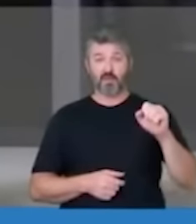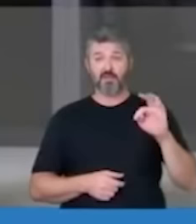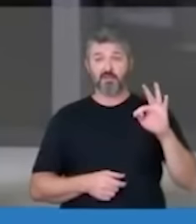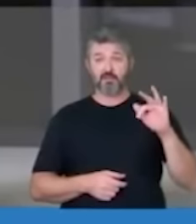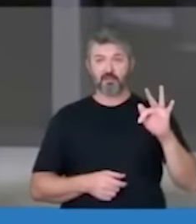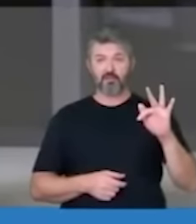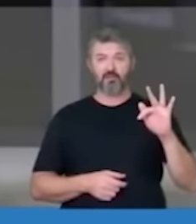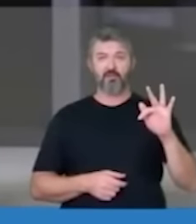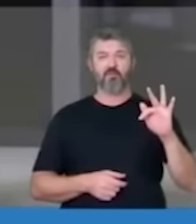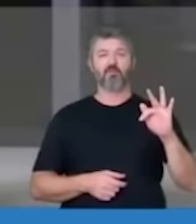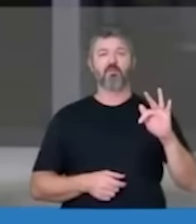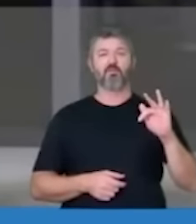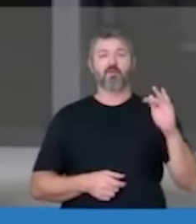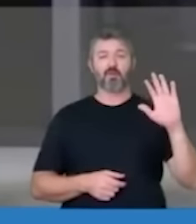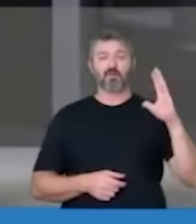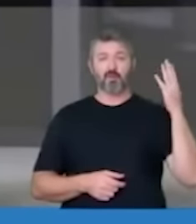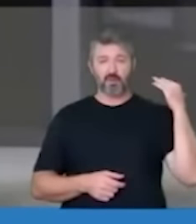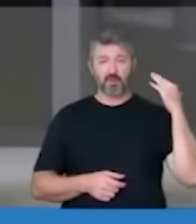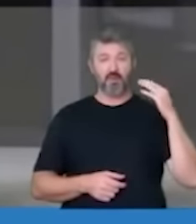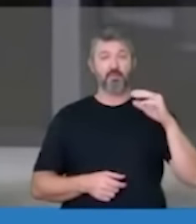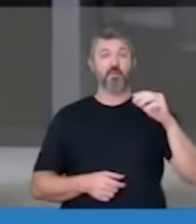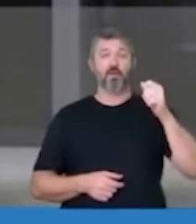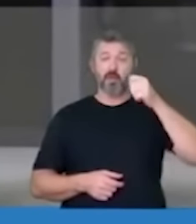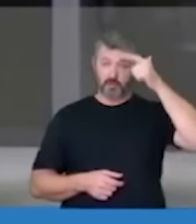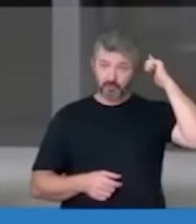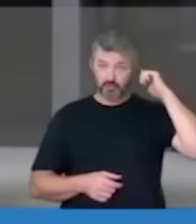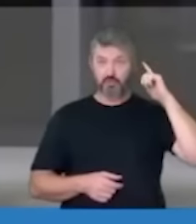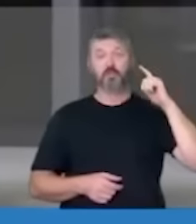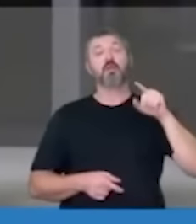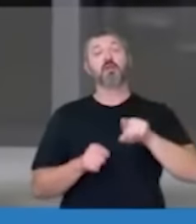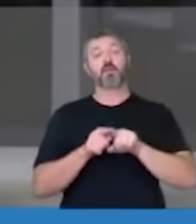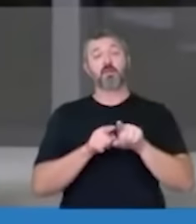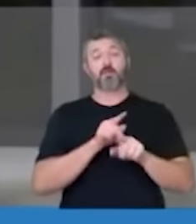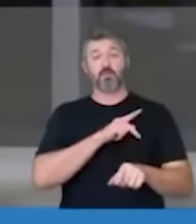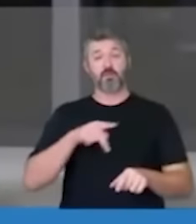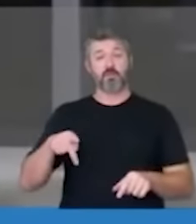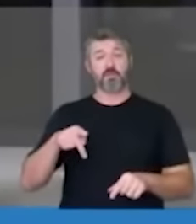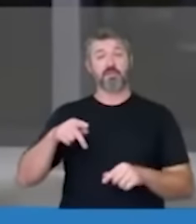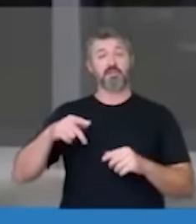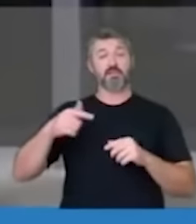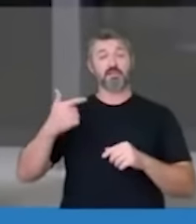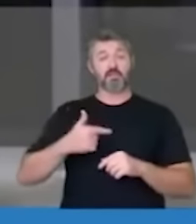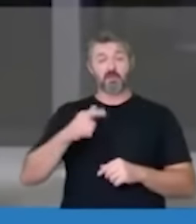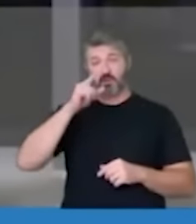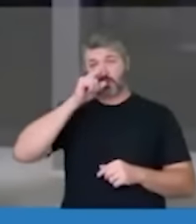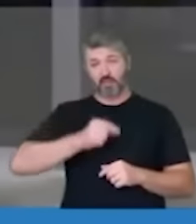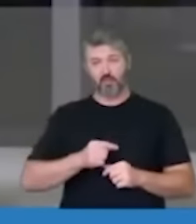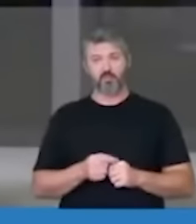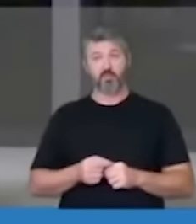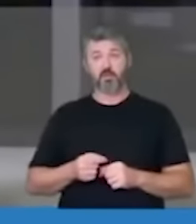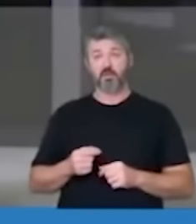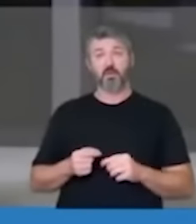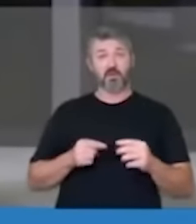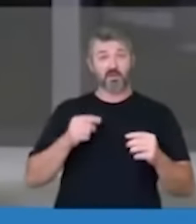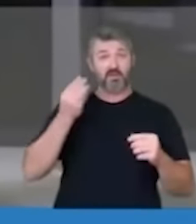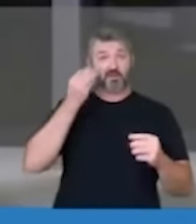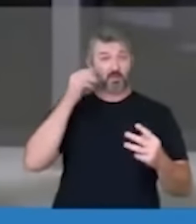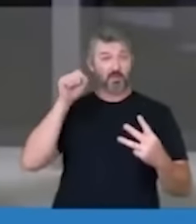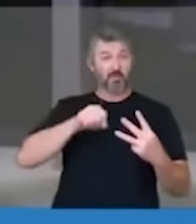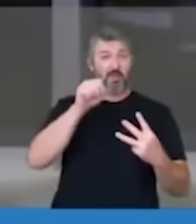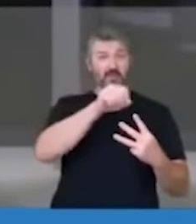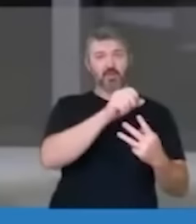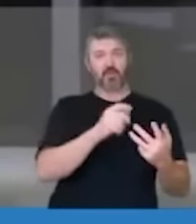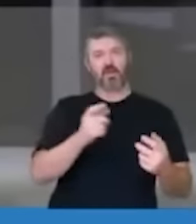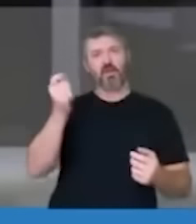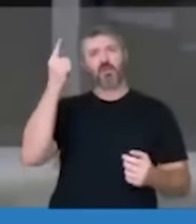Tribunal Federal, Alexandre de Moraes, e o vice-presidente da República, o Alckmin. É um